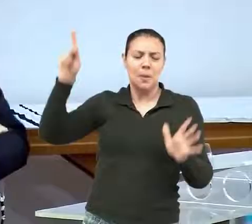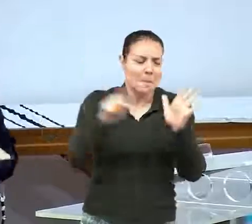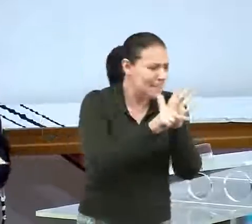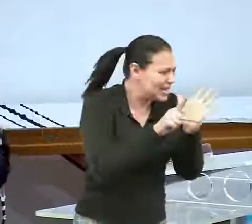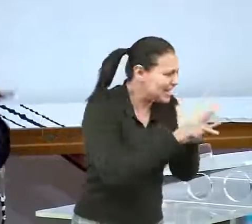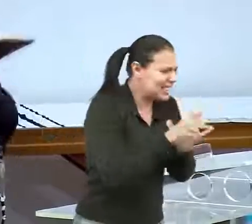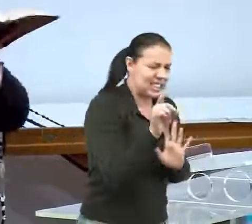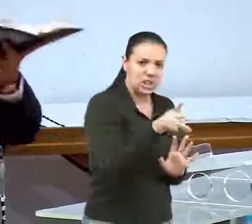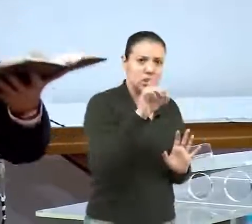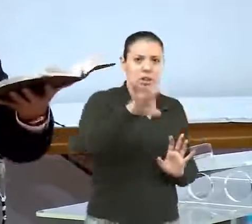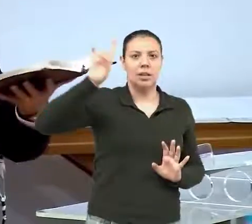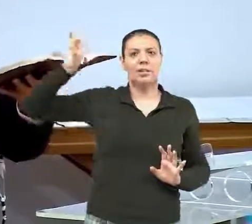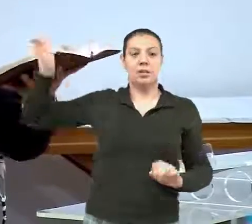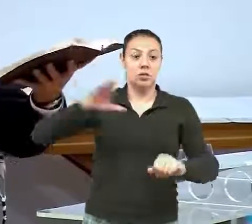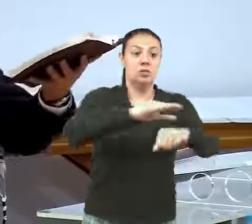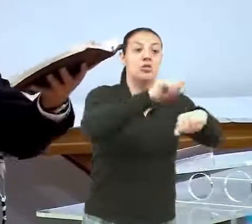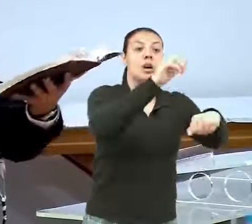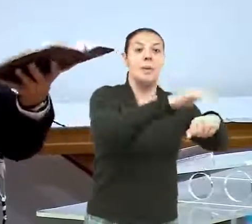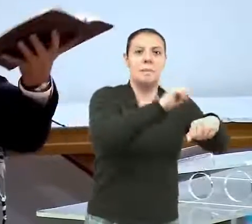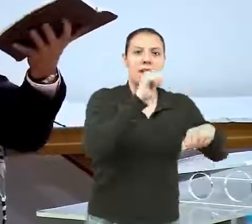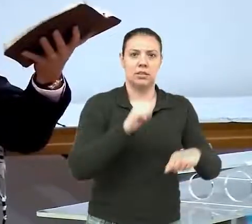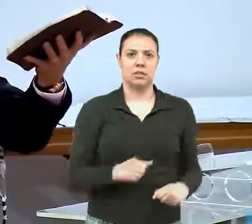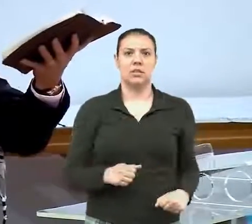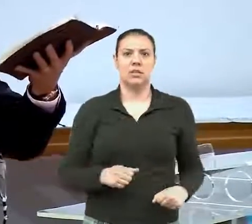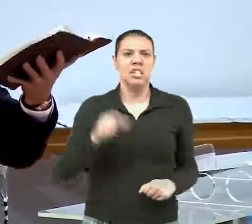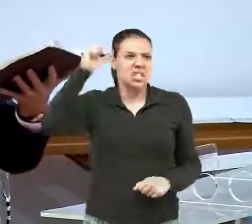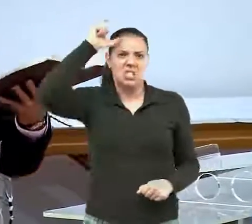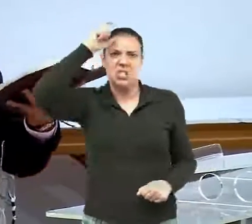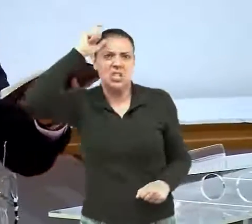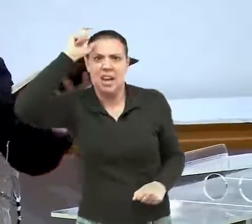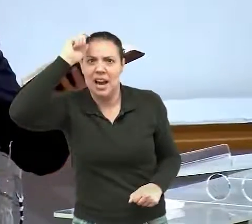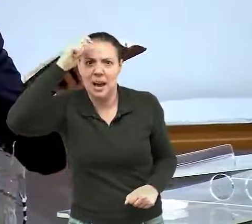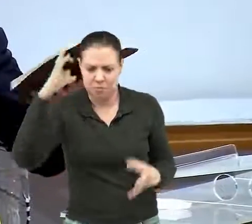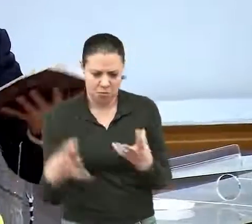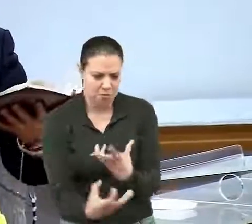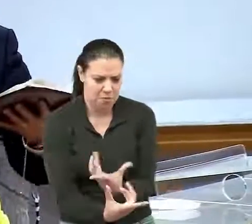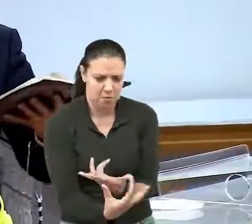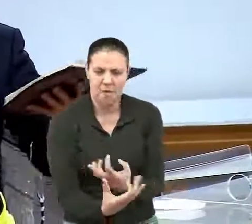propriedade exclusiva de Deus. Nem o diabo, nem o